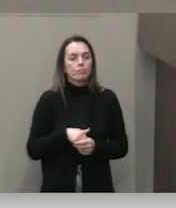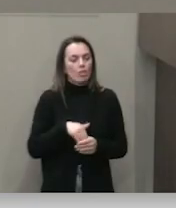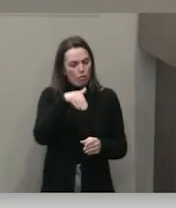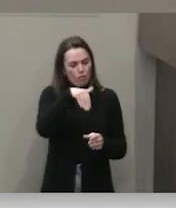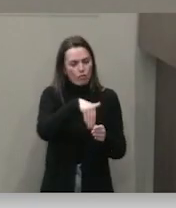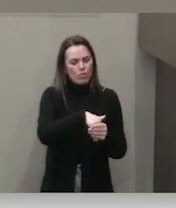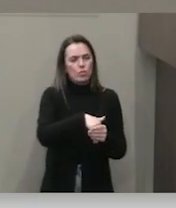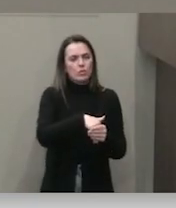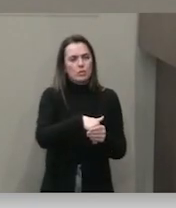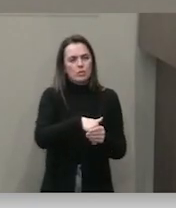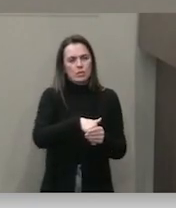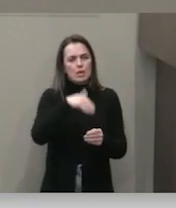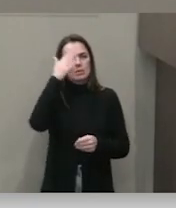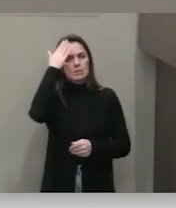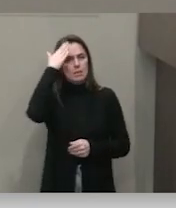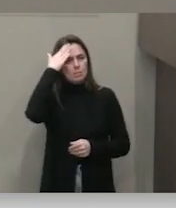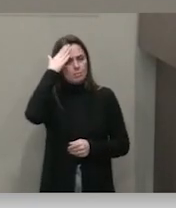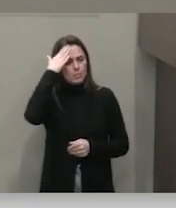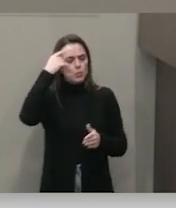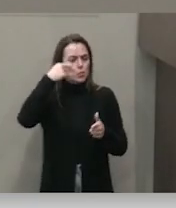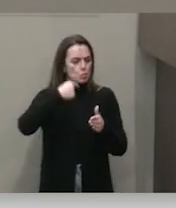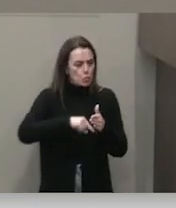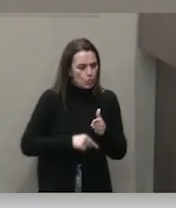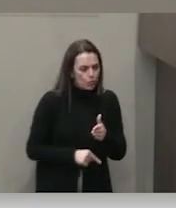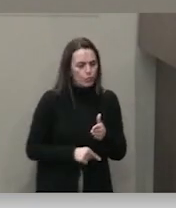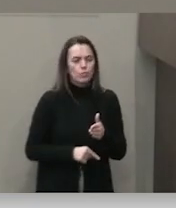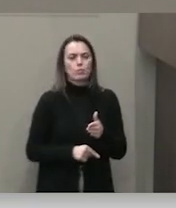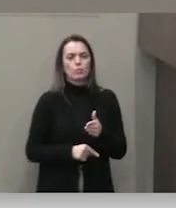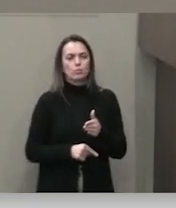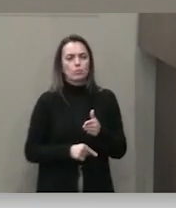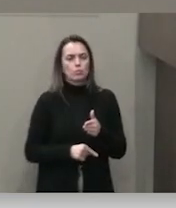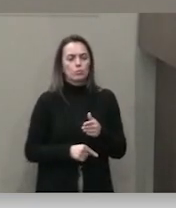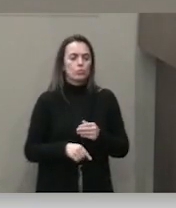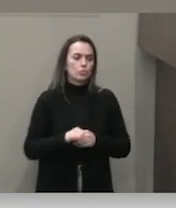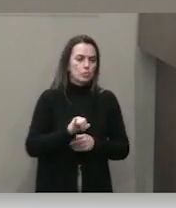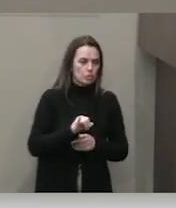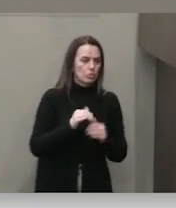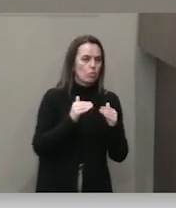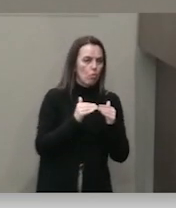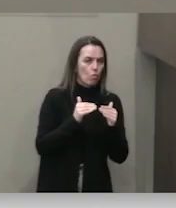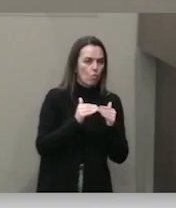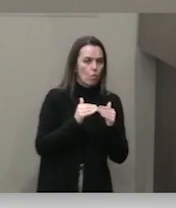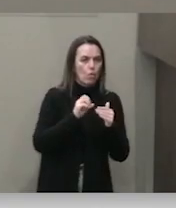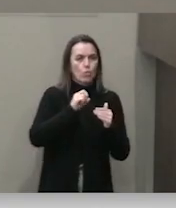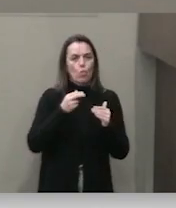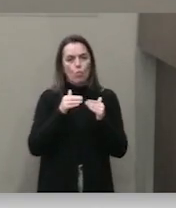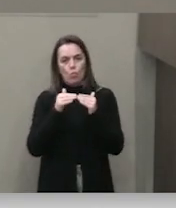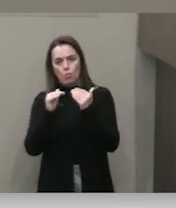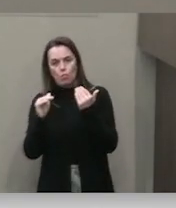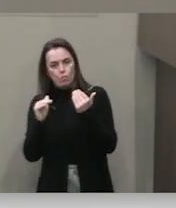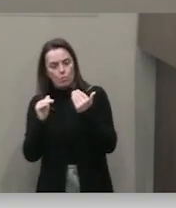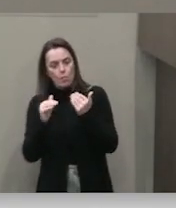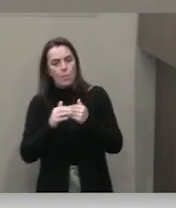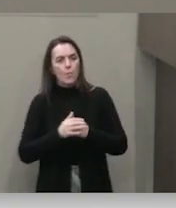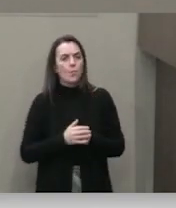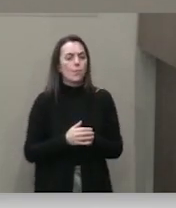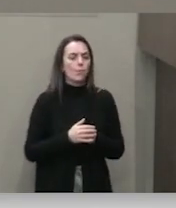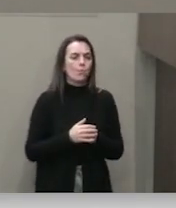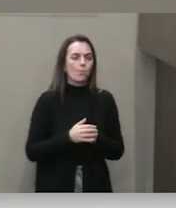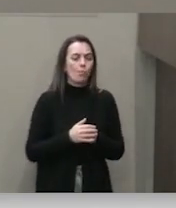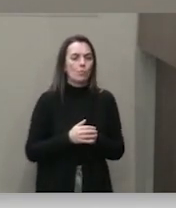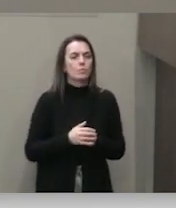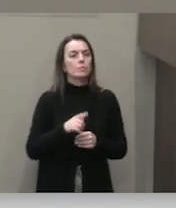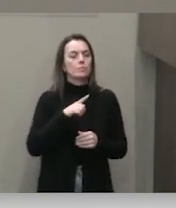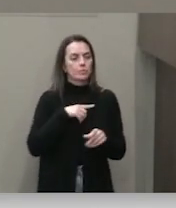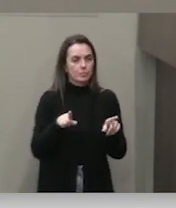projetos, conversava ali com eles, e tem algumas questões que a política é adotada pela própria empresa, que é de uma